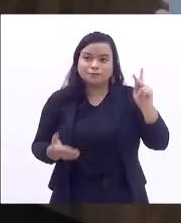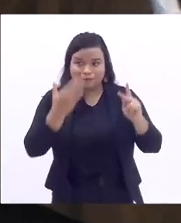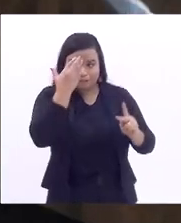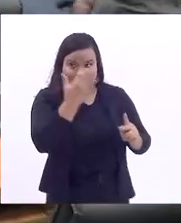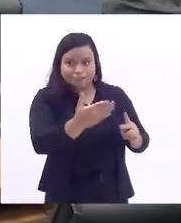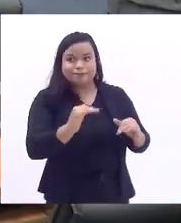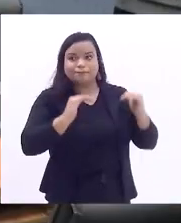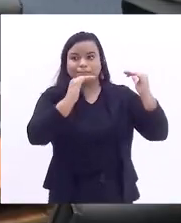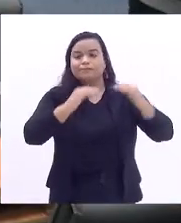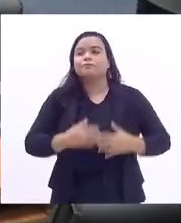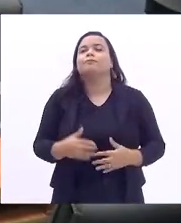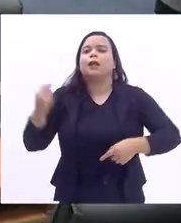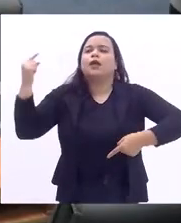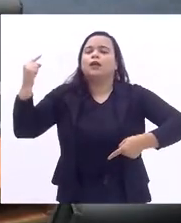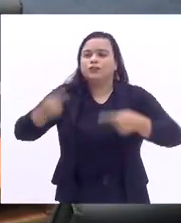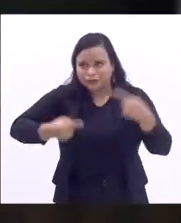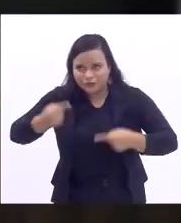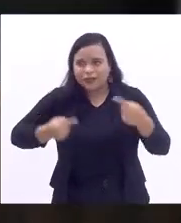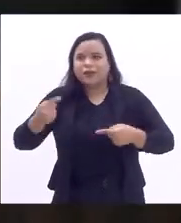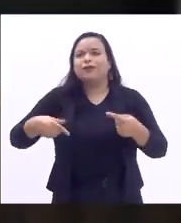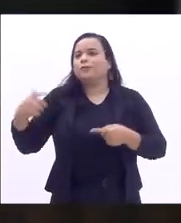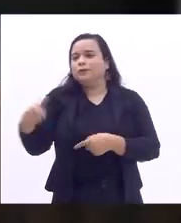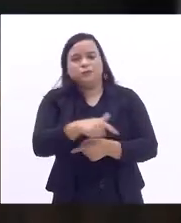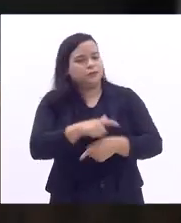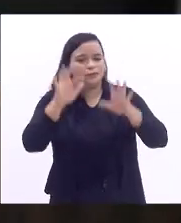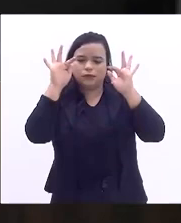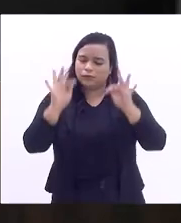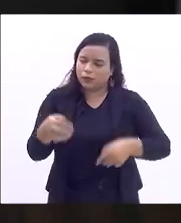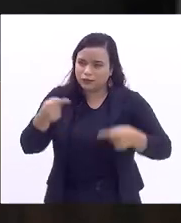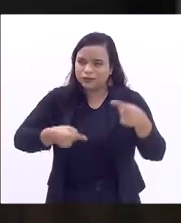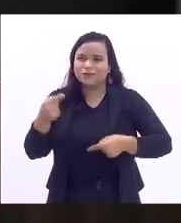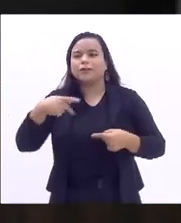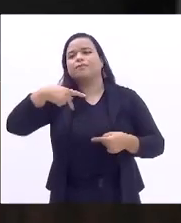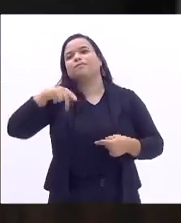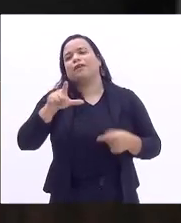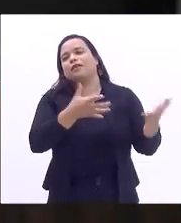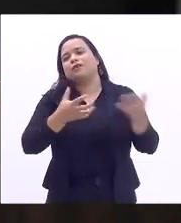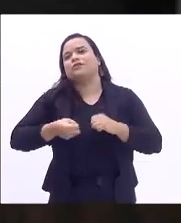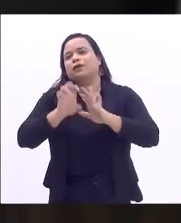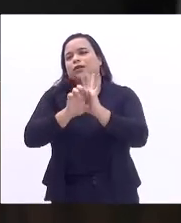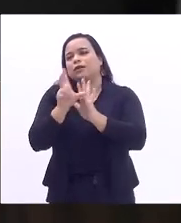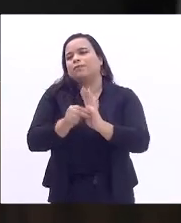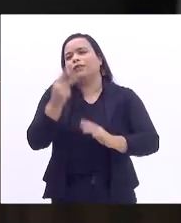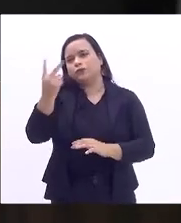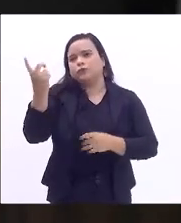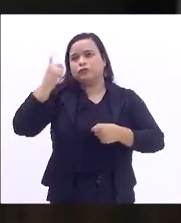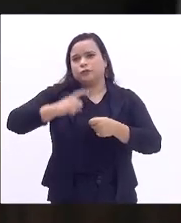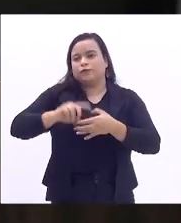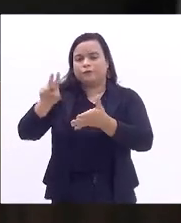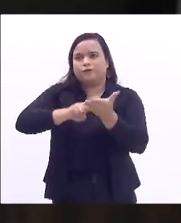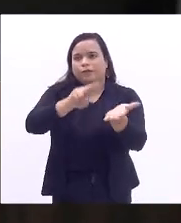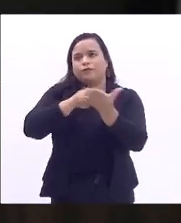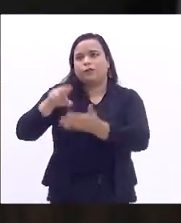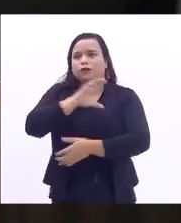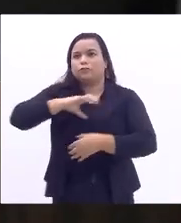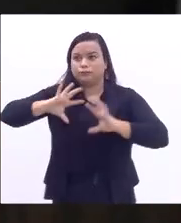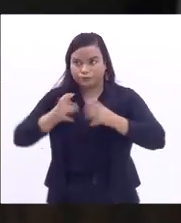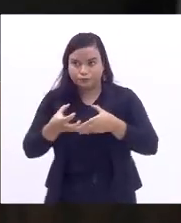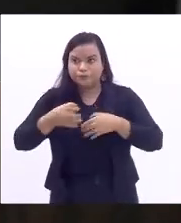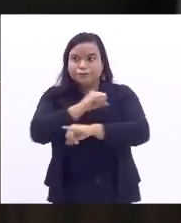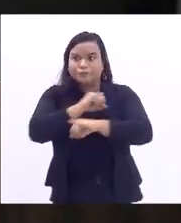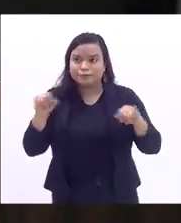silêncio em discussão não haver que aquele discutir-se-á da discussão pele recebeu duas emendas e a todas as comissões